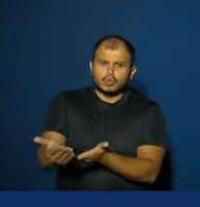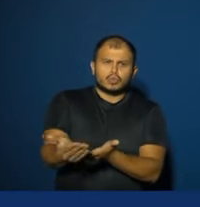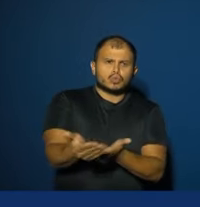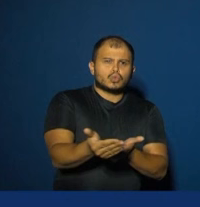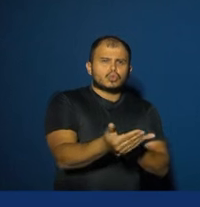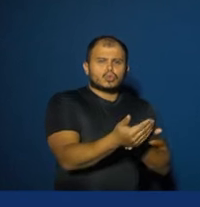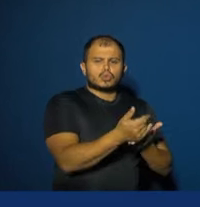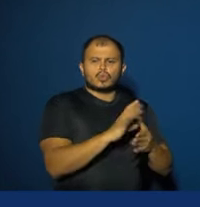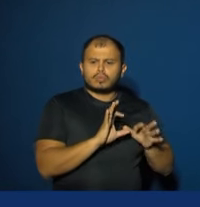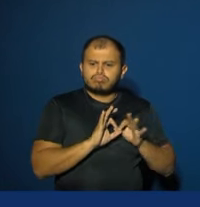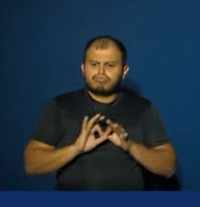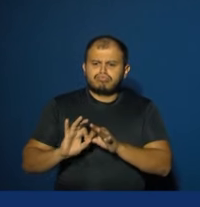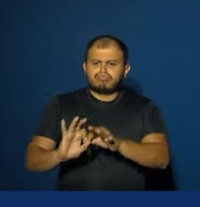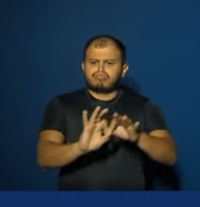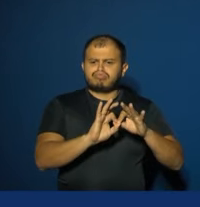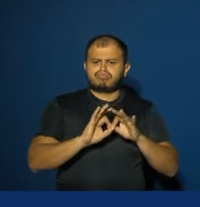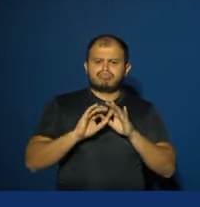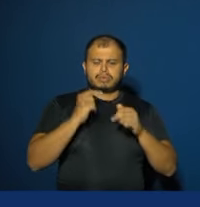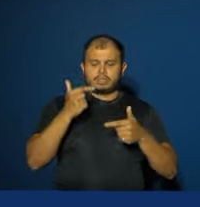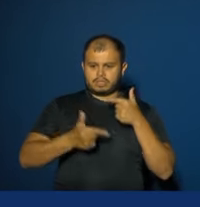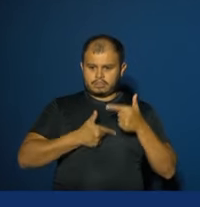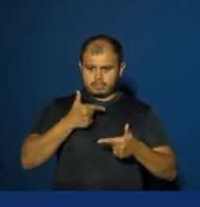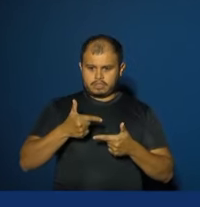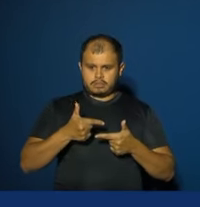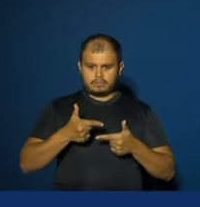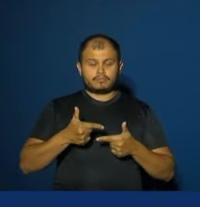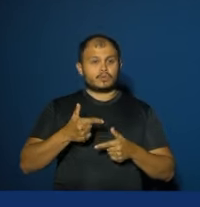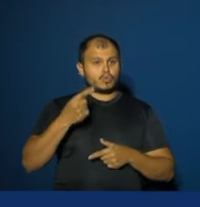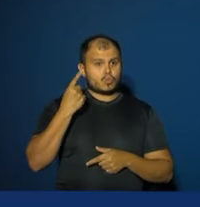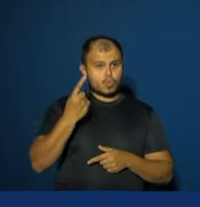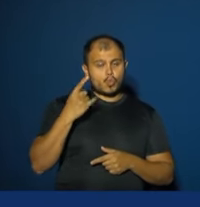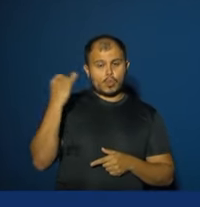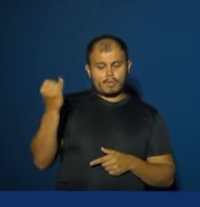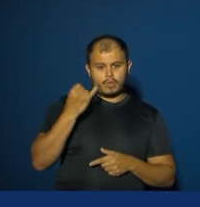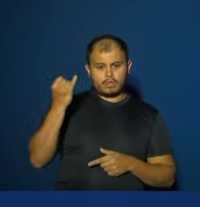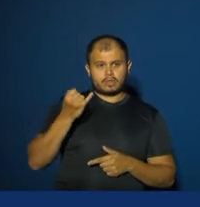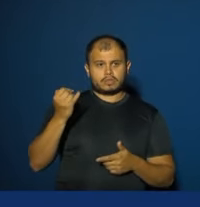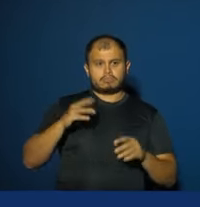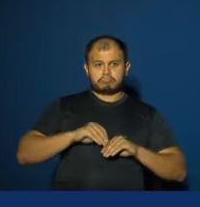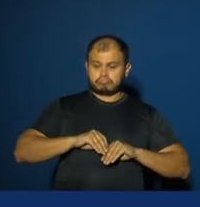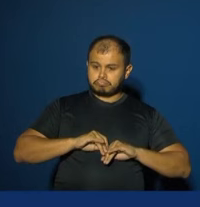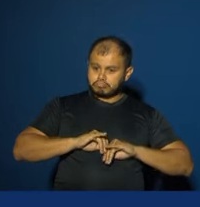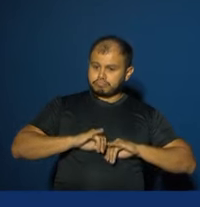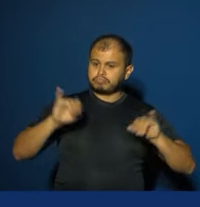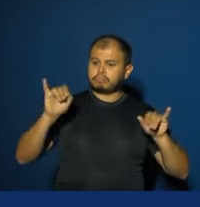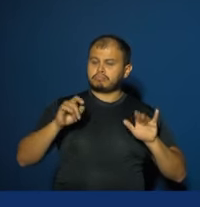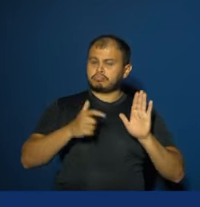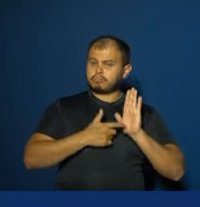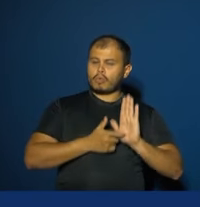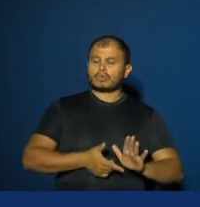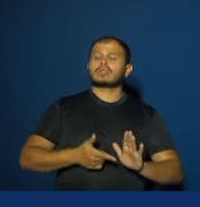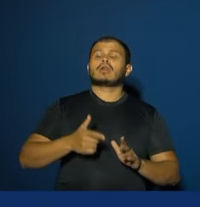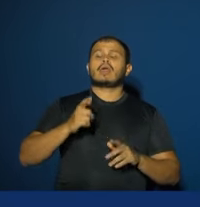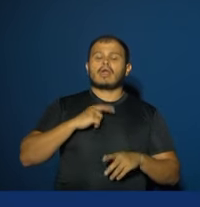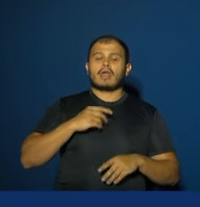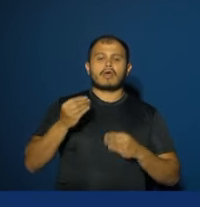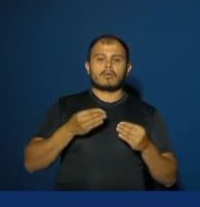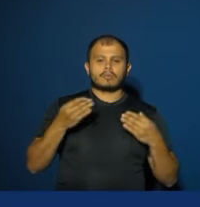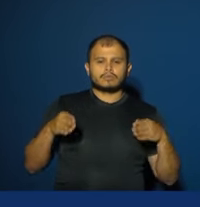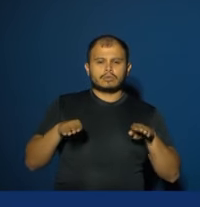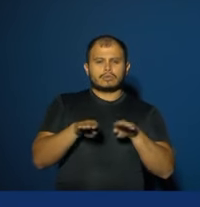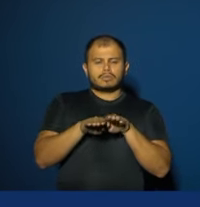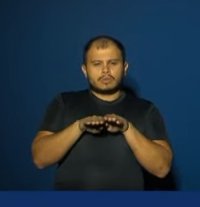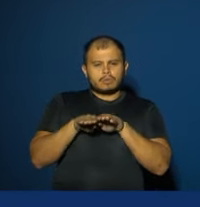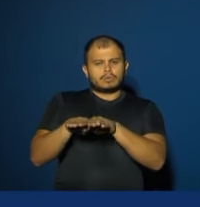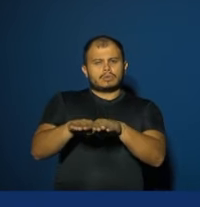esse esse trabalho um ponto fundamental que eu destacaria é o alinhamento entre o acionista e a